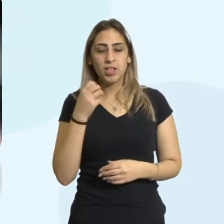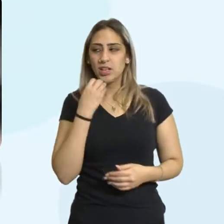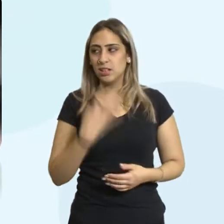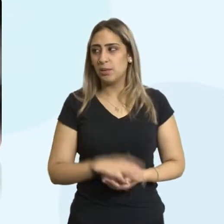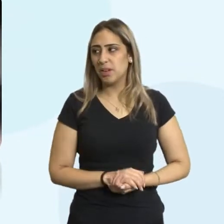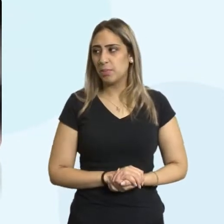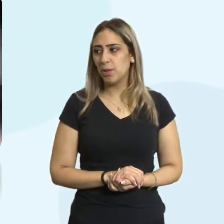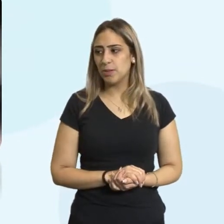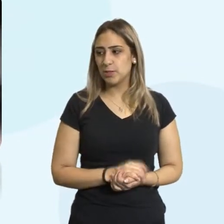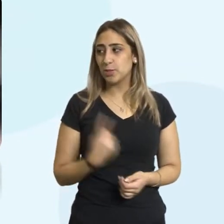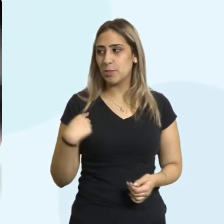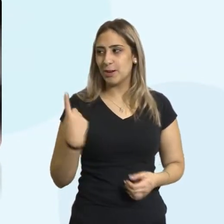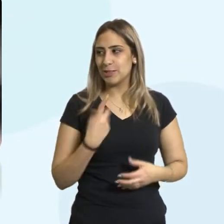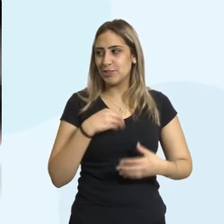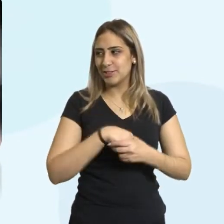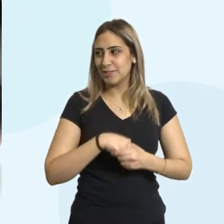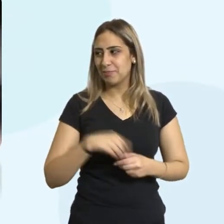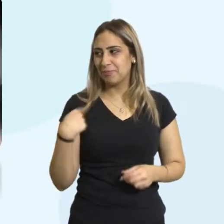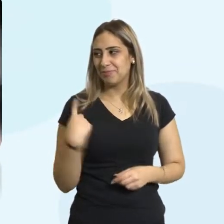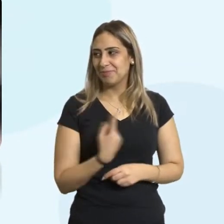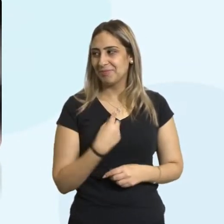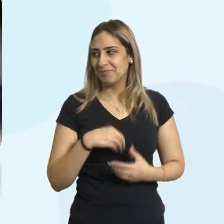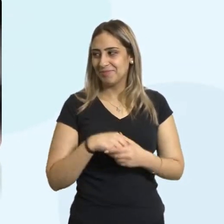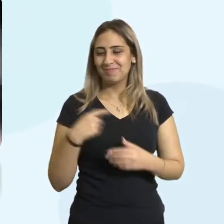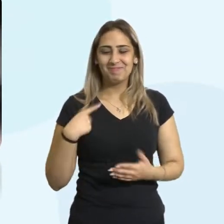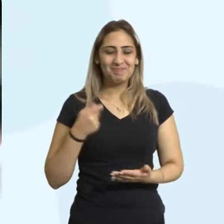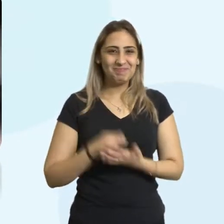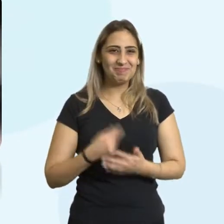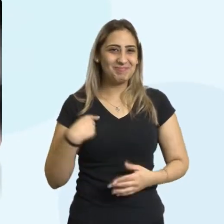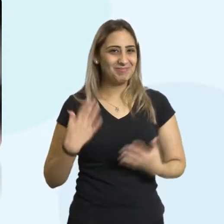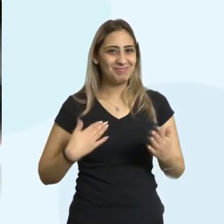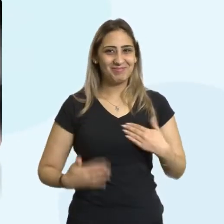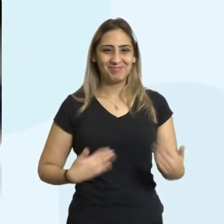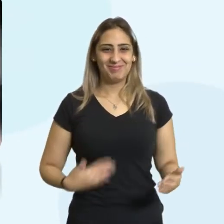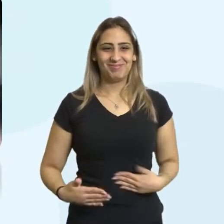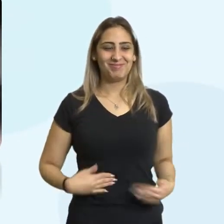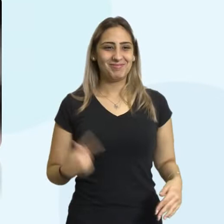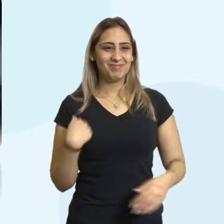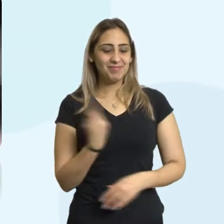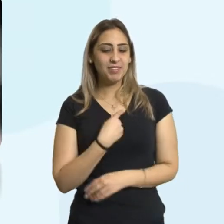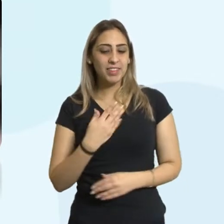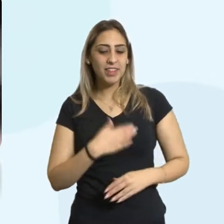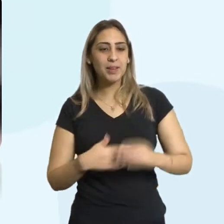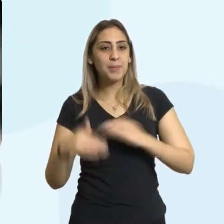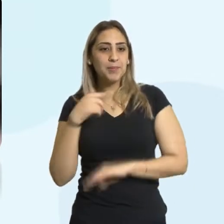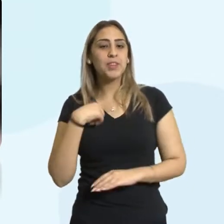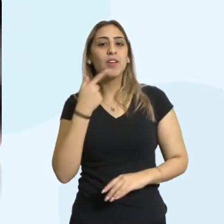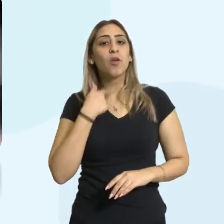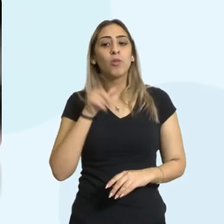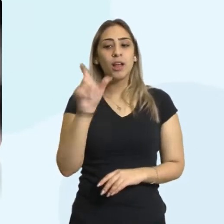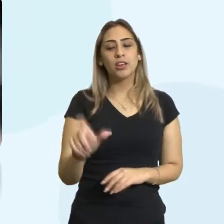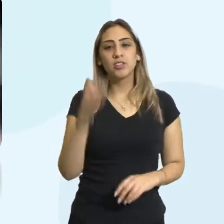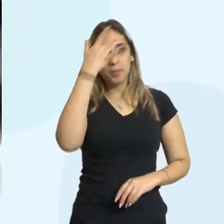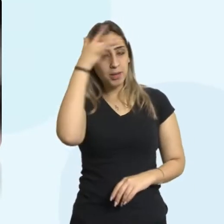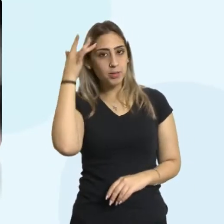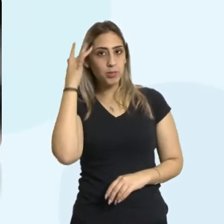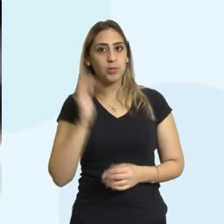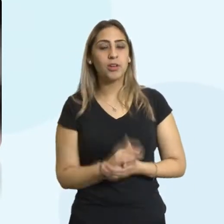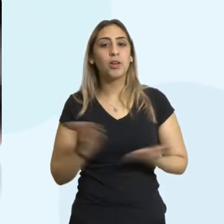preparado para guerra treinar e disciplinado aí então era um corpo Submisso de acordo aí com a vontade do sujeito